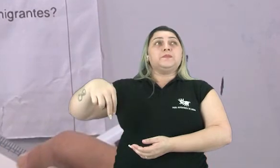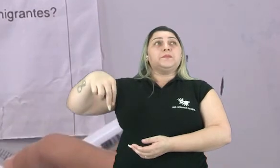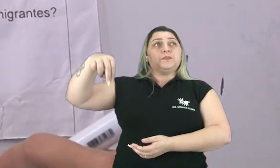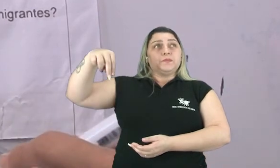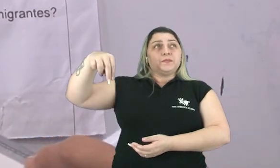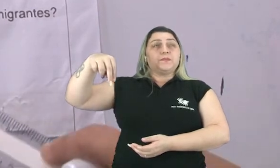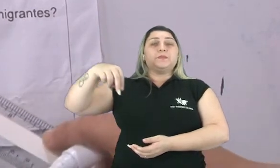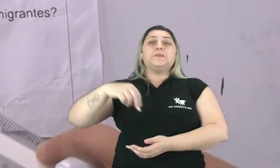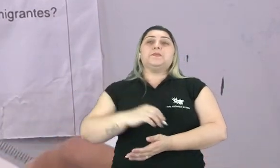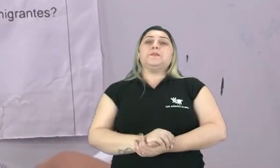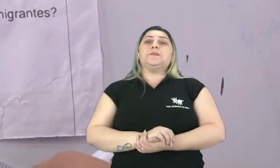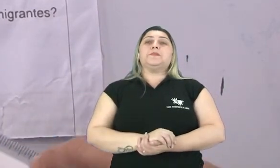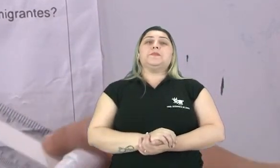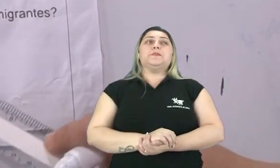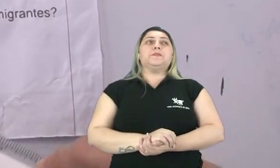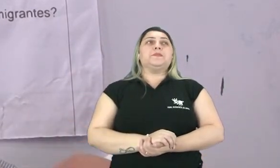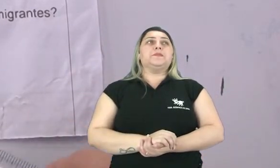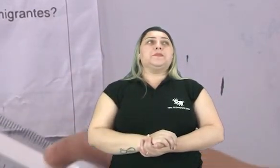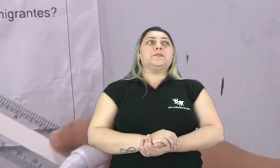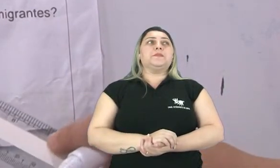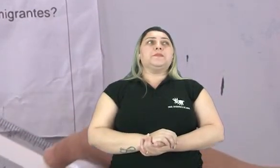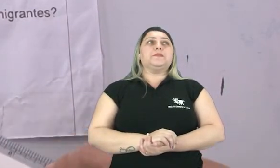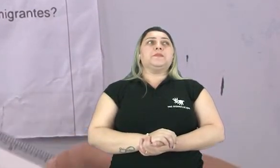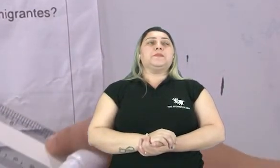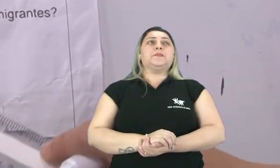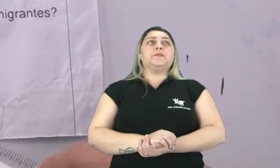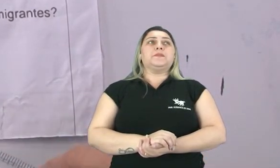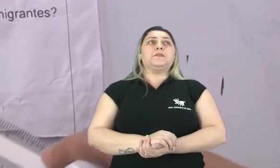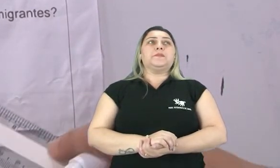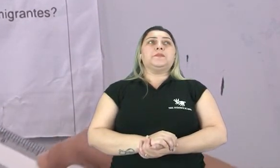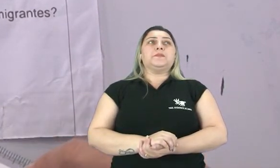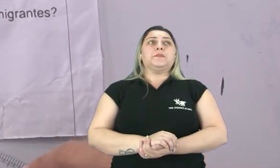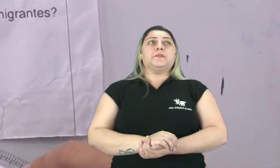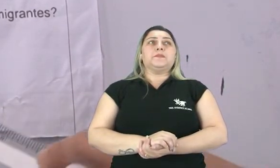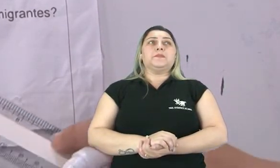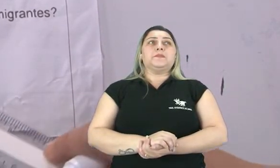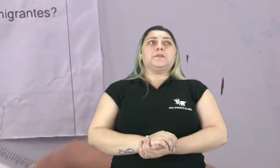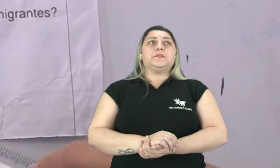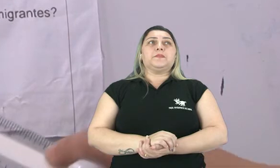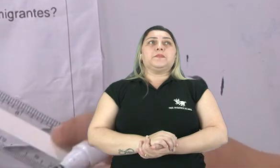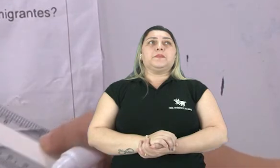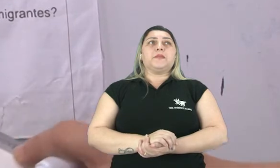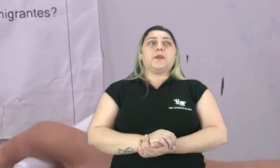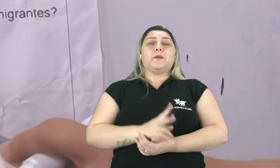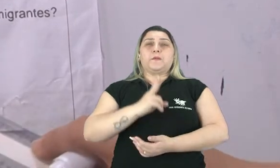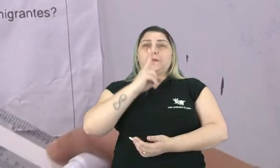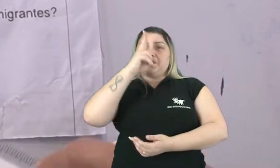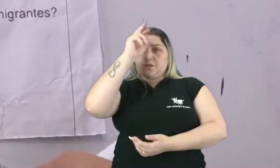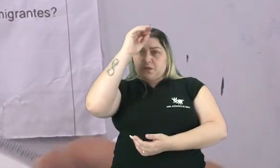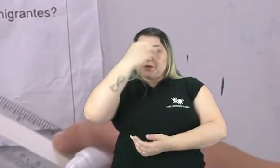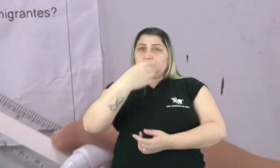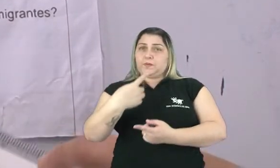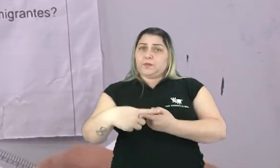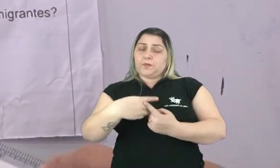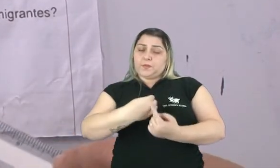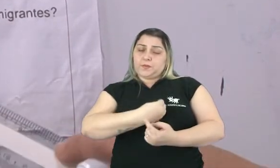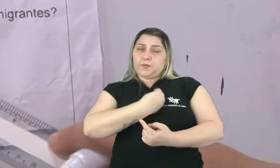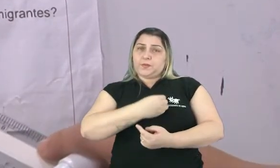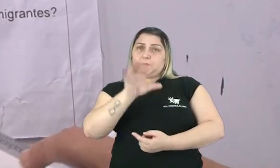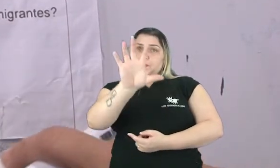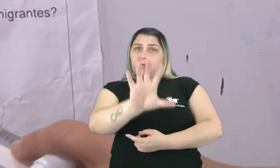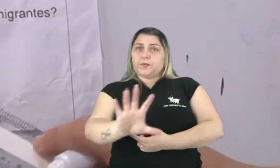Essa setinha, ela tá um pouquinho mais grossa, né? Ó, mais forte para essas regiões aqui,